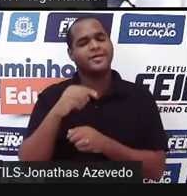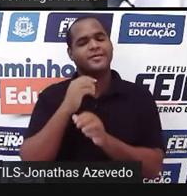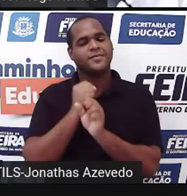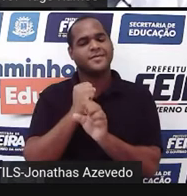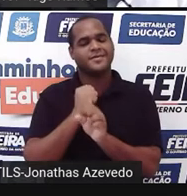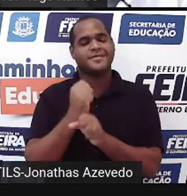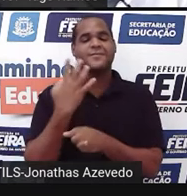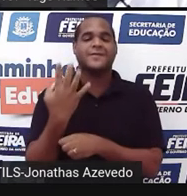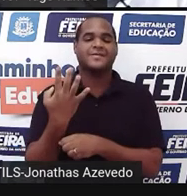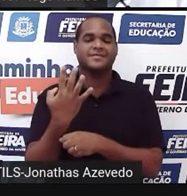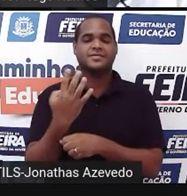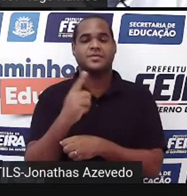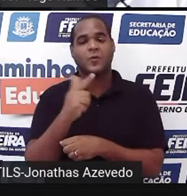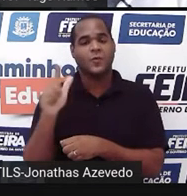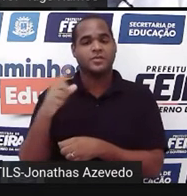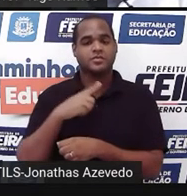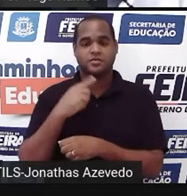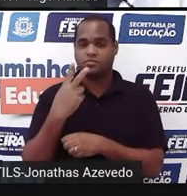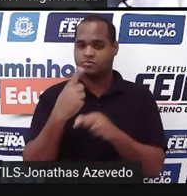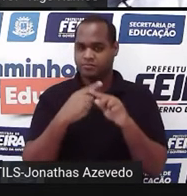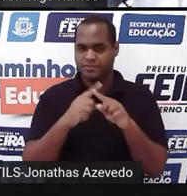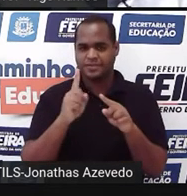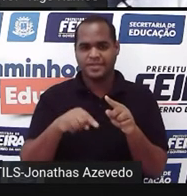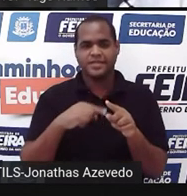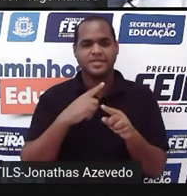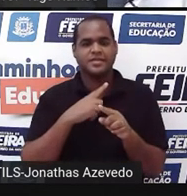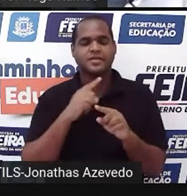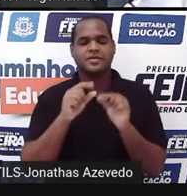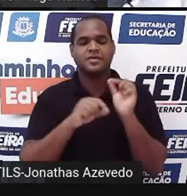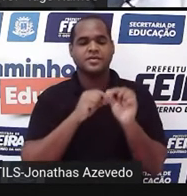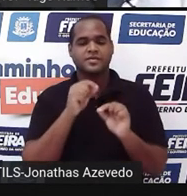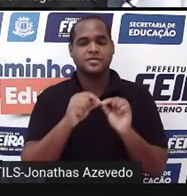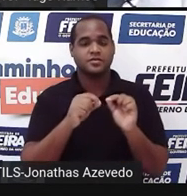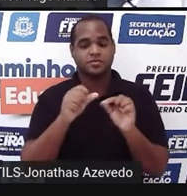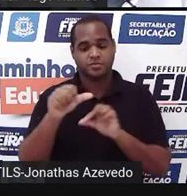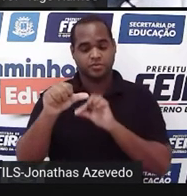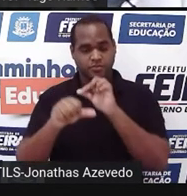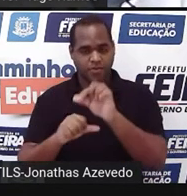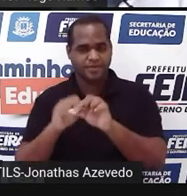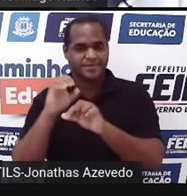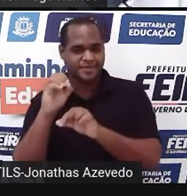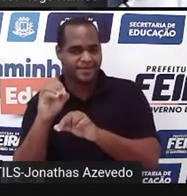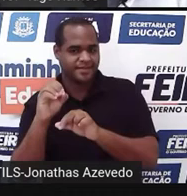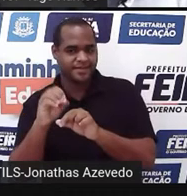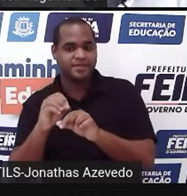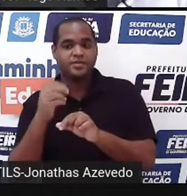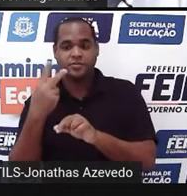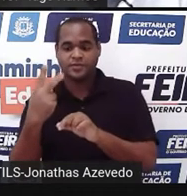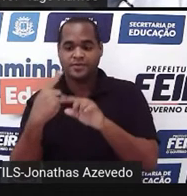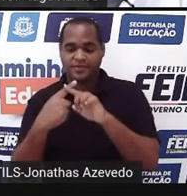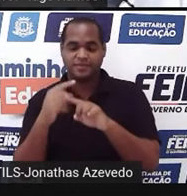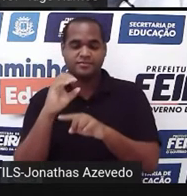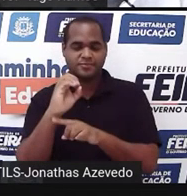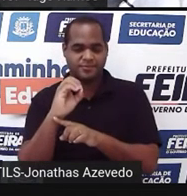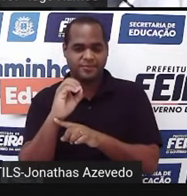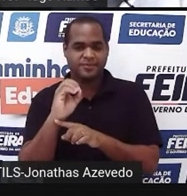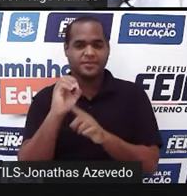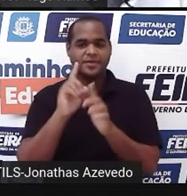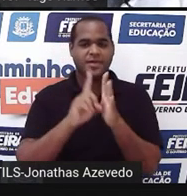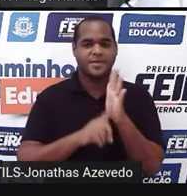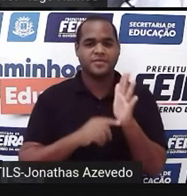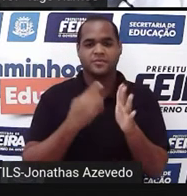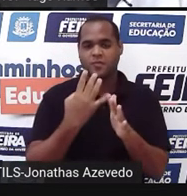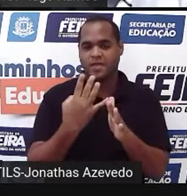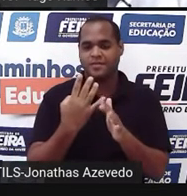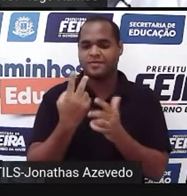na outra 2x né duas vezes XX tá sendo 02 X ou menos o